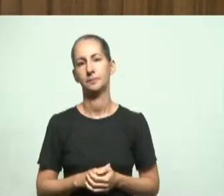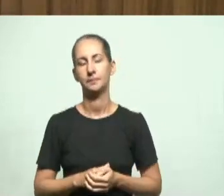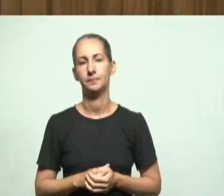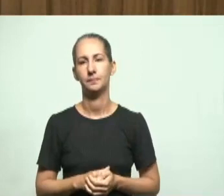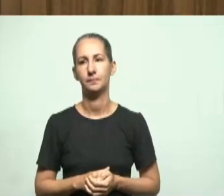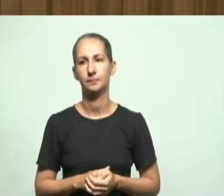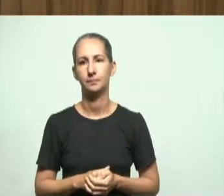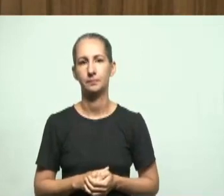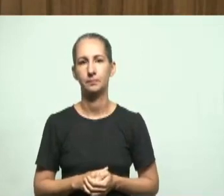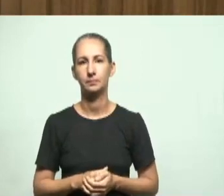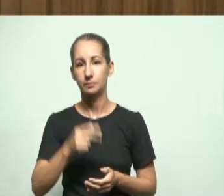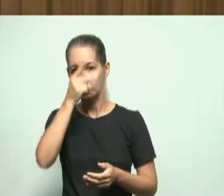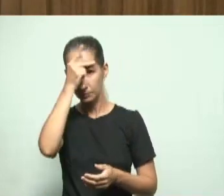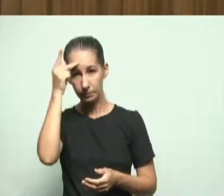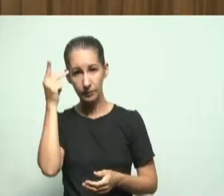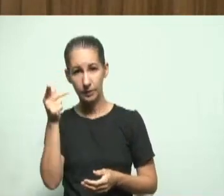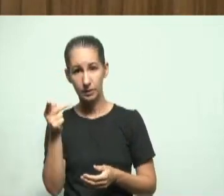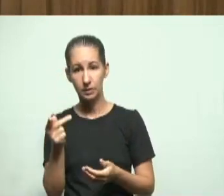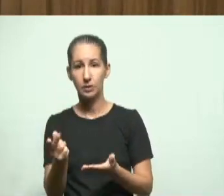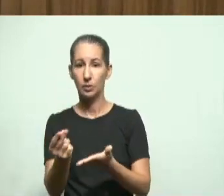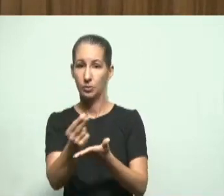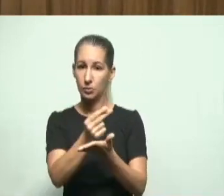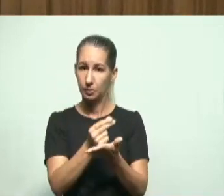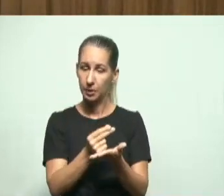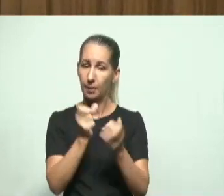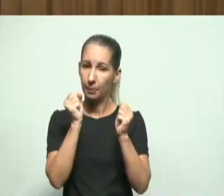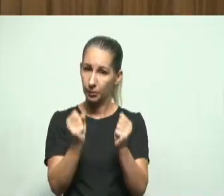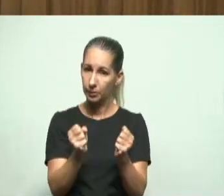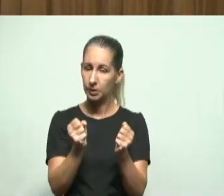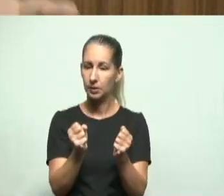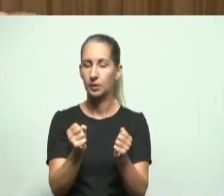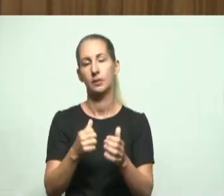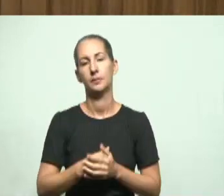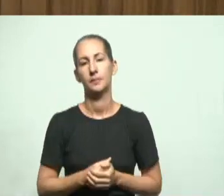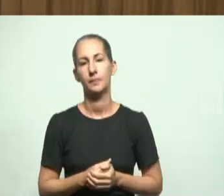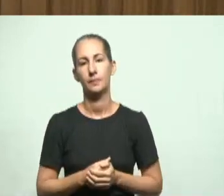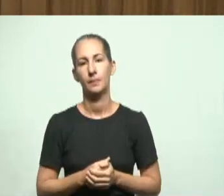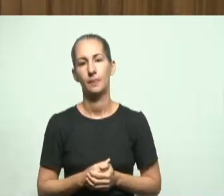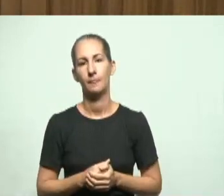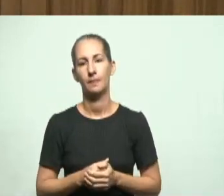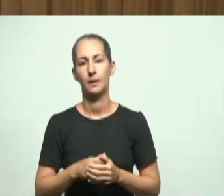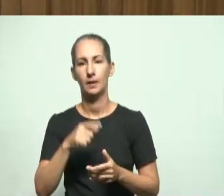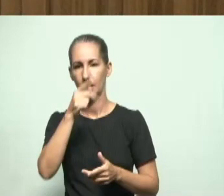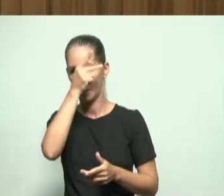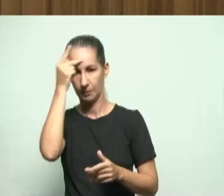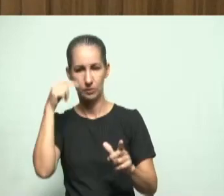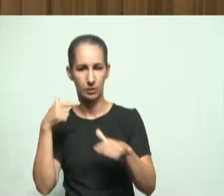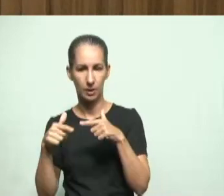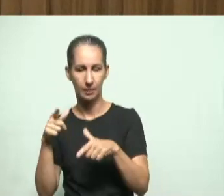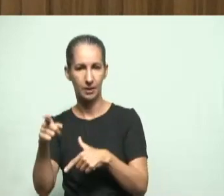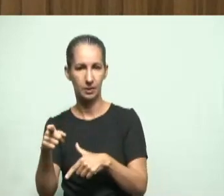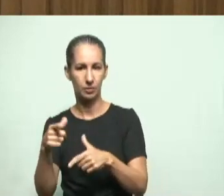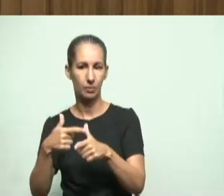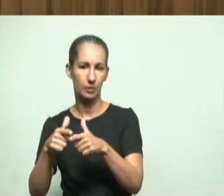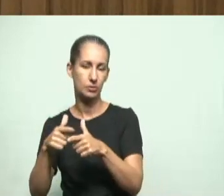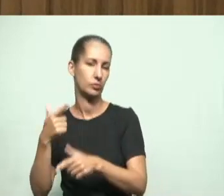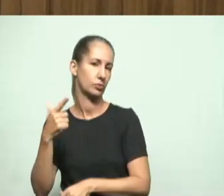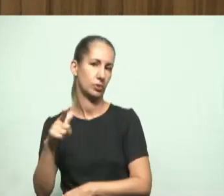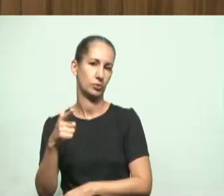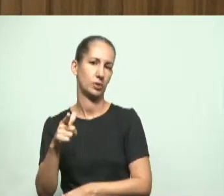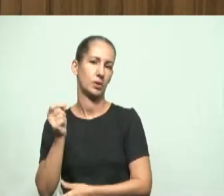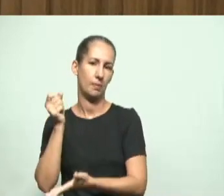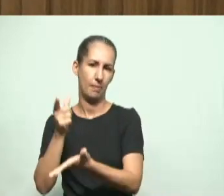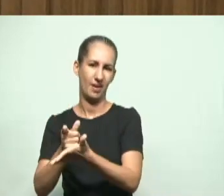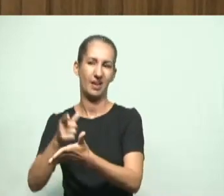tudo, o consumidor possa ter esse serviço efetuado e o trabalhador não tenha nenhum risco de